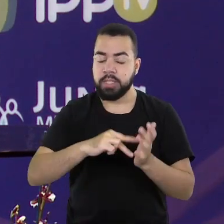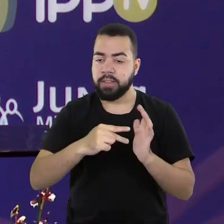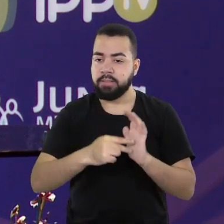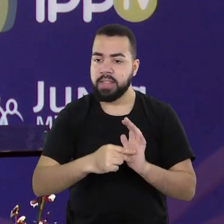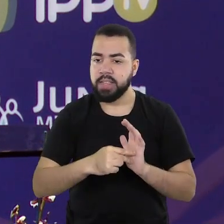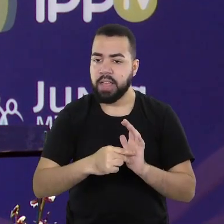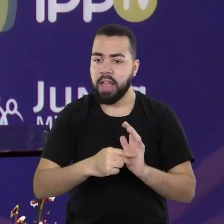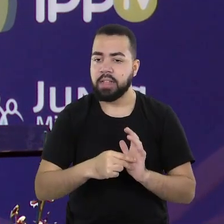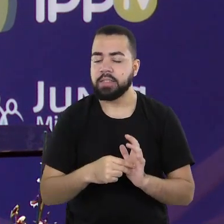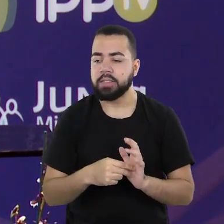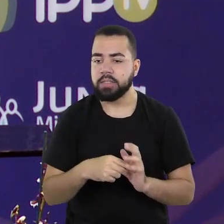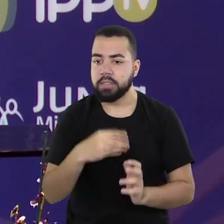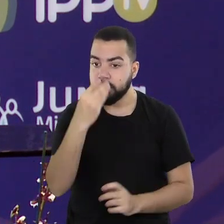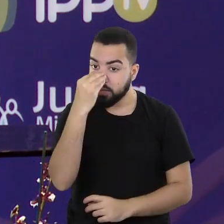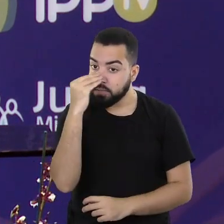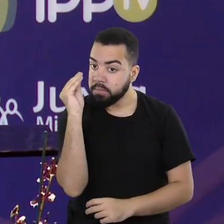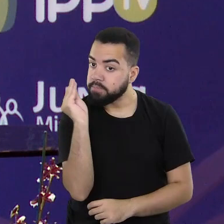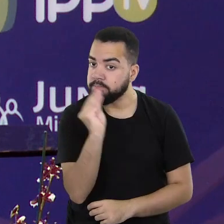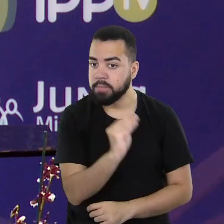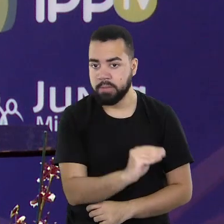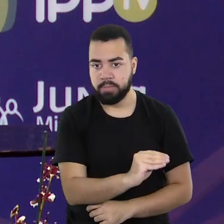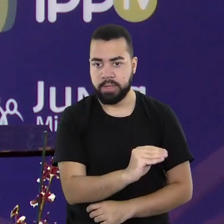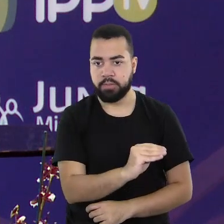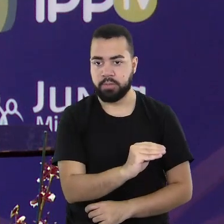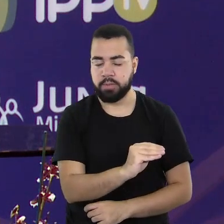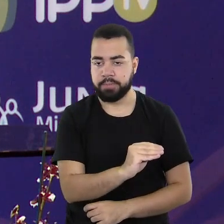insensibilidade, indiferença,